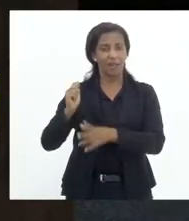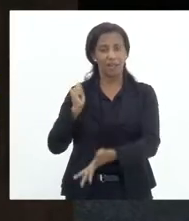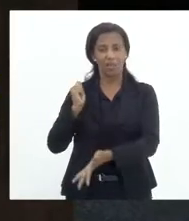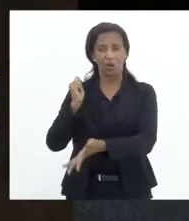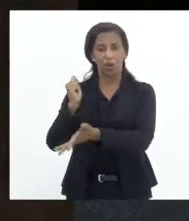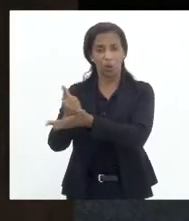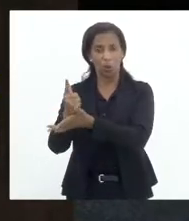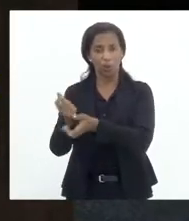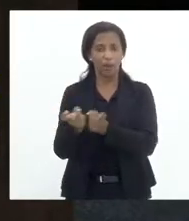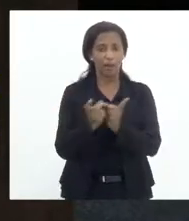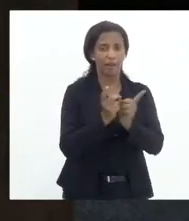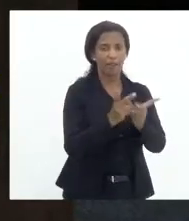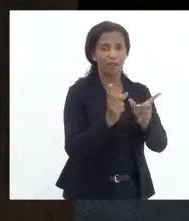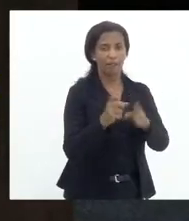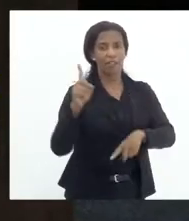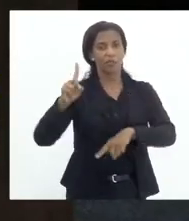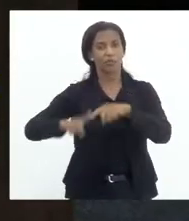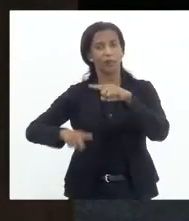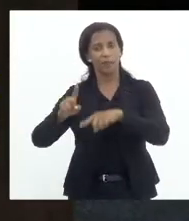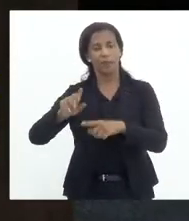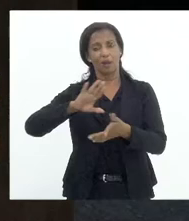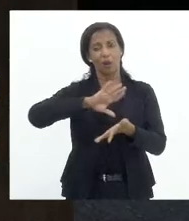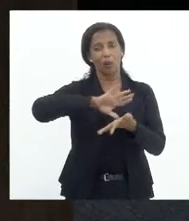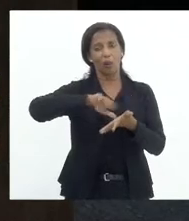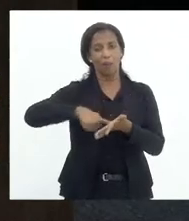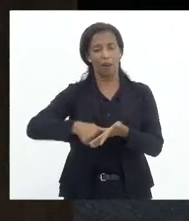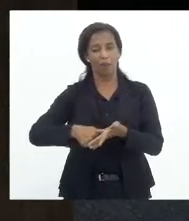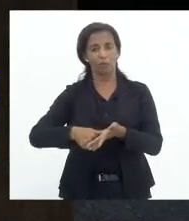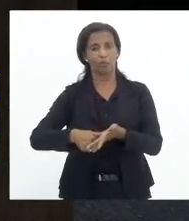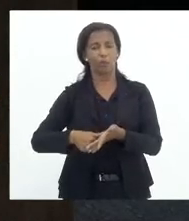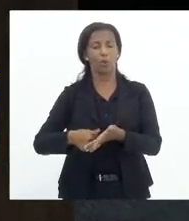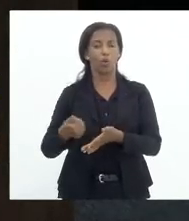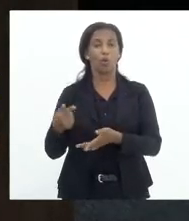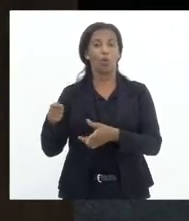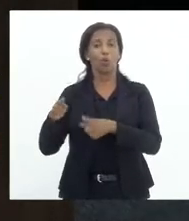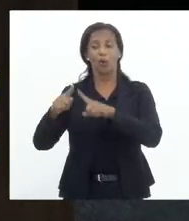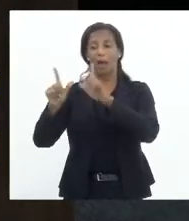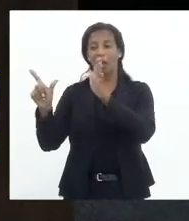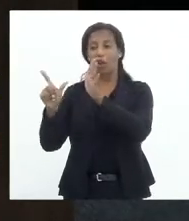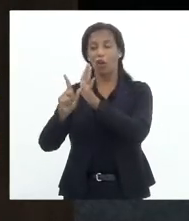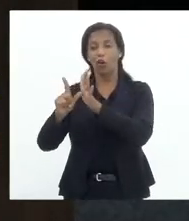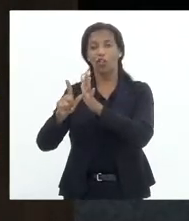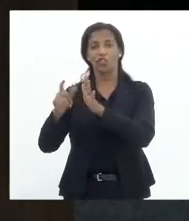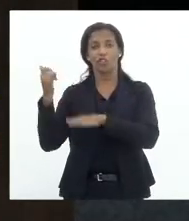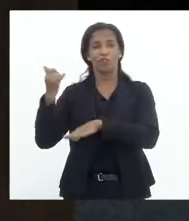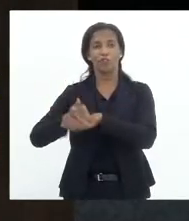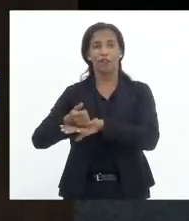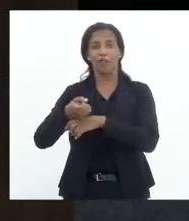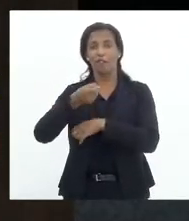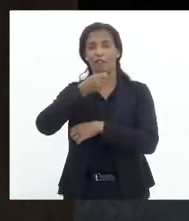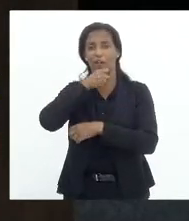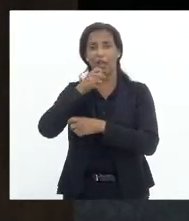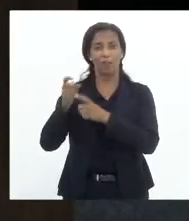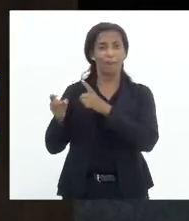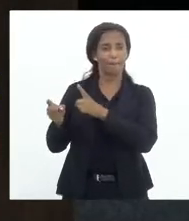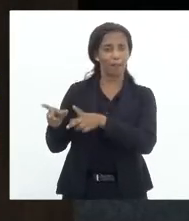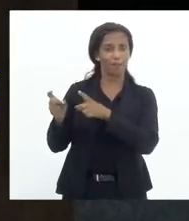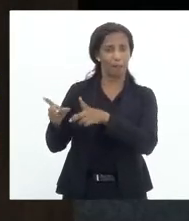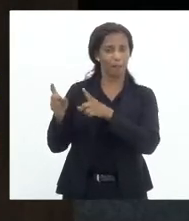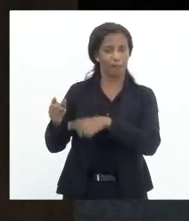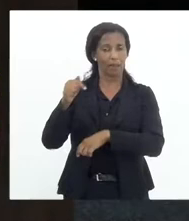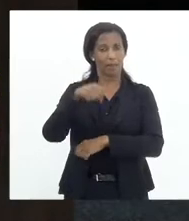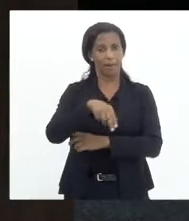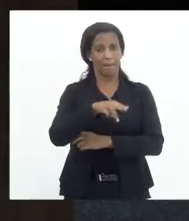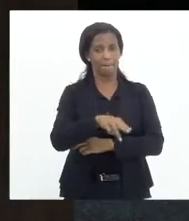revende esse material o e através do ferro-velho aqui nessa casa o próprio deputado